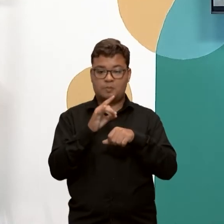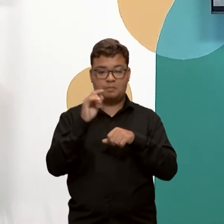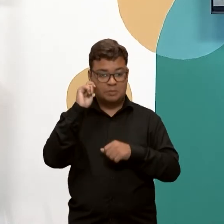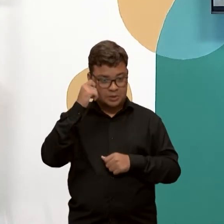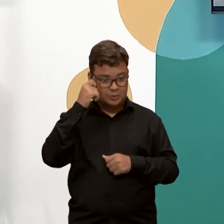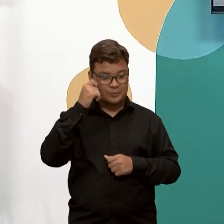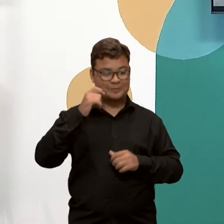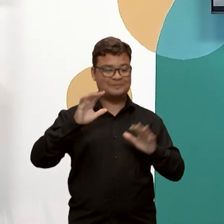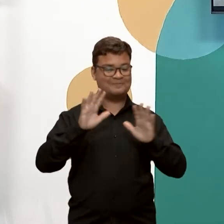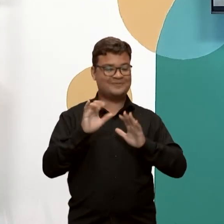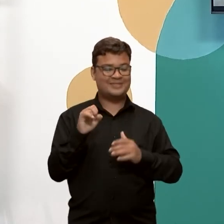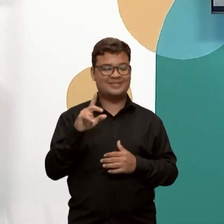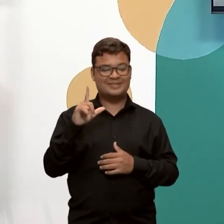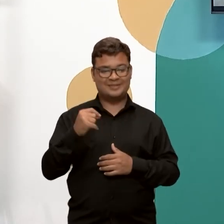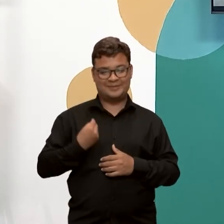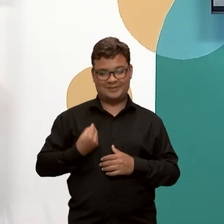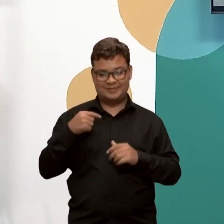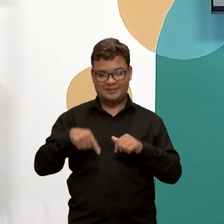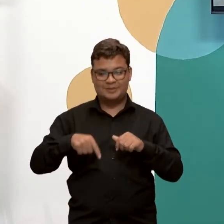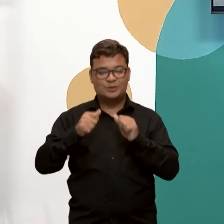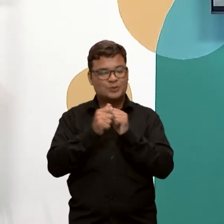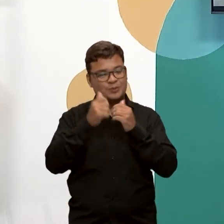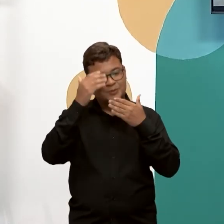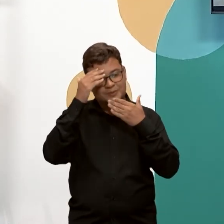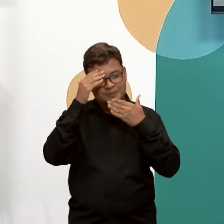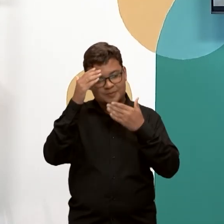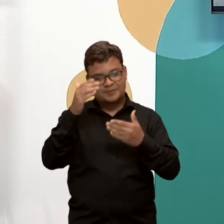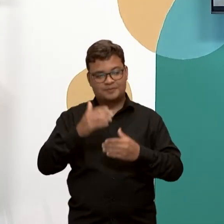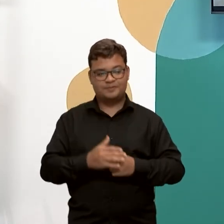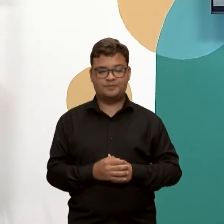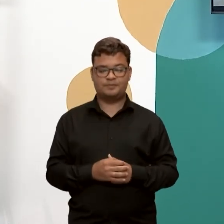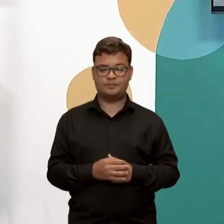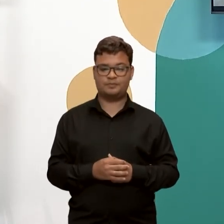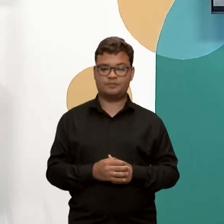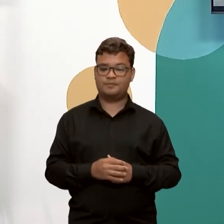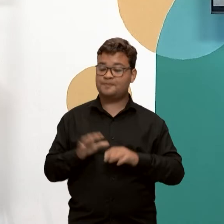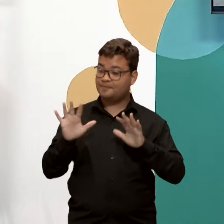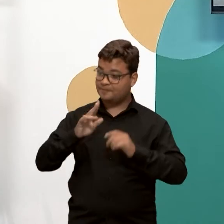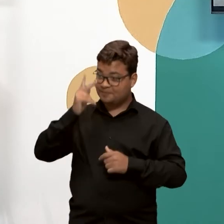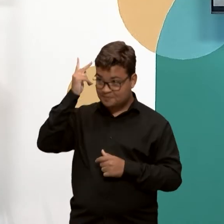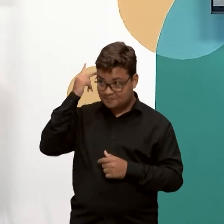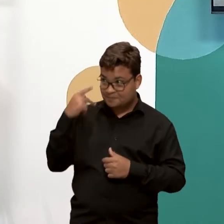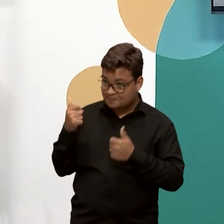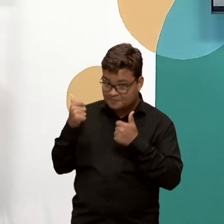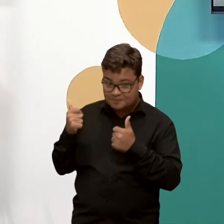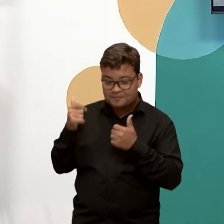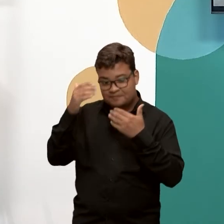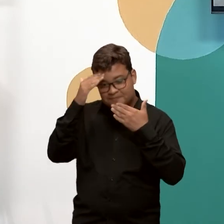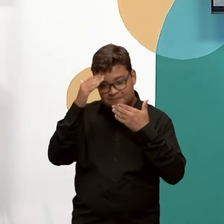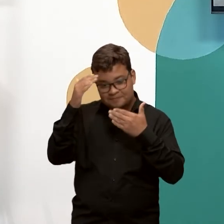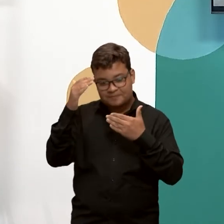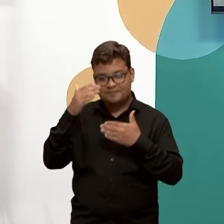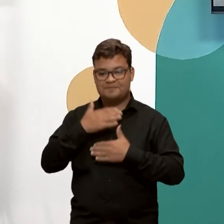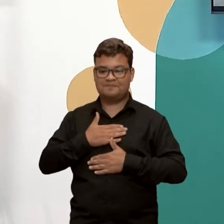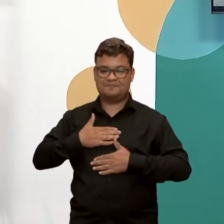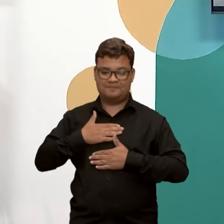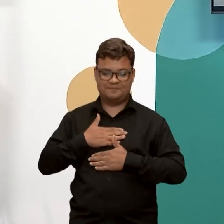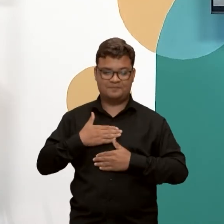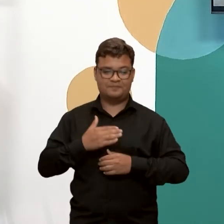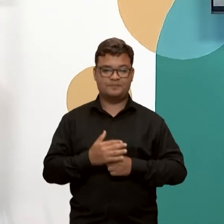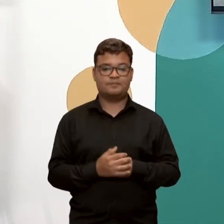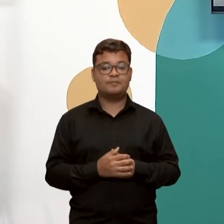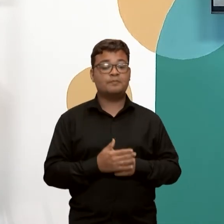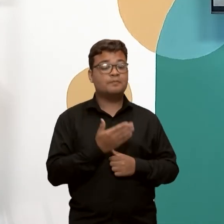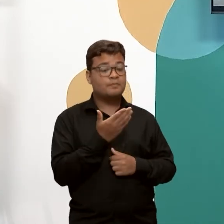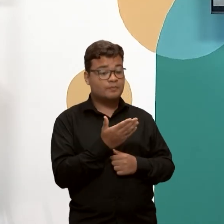Saulo, obrigada pela sua presença, muito bom contar com você aqui. Oi, Camila, tudo bom? Muito obrigado, prazer. Bom,